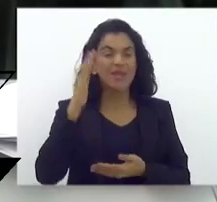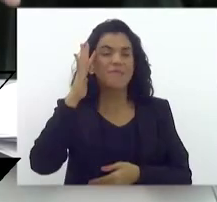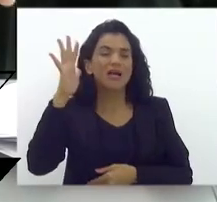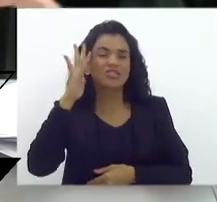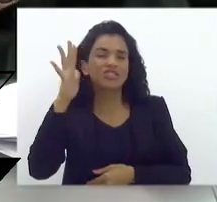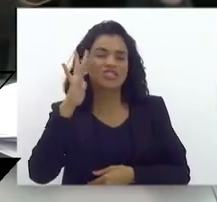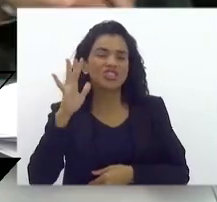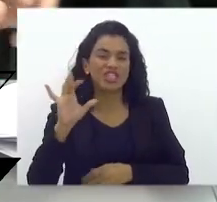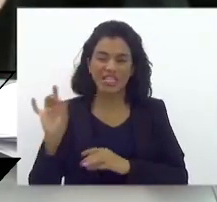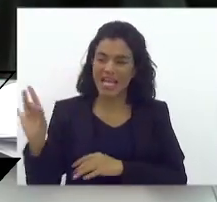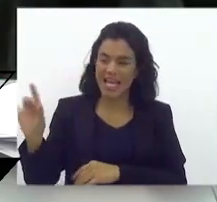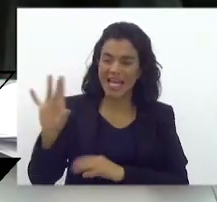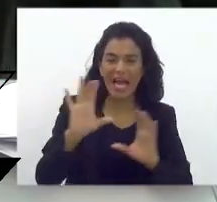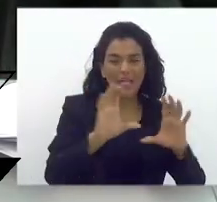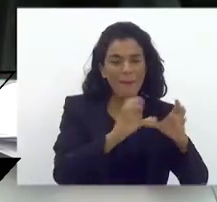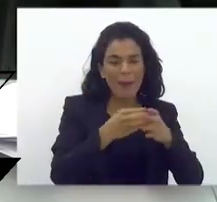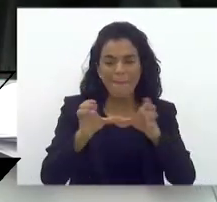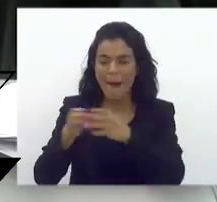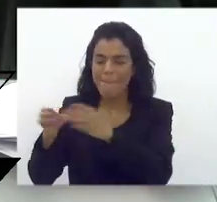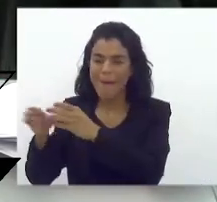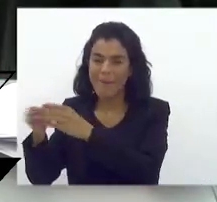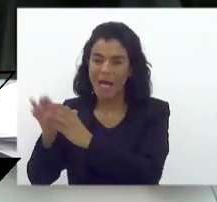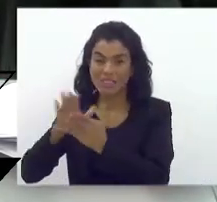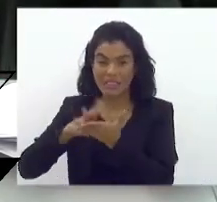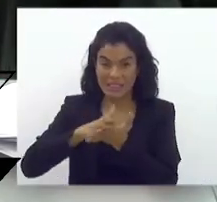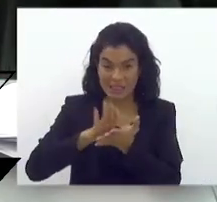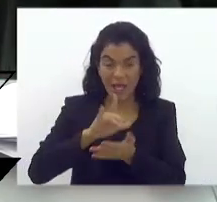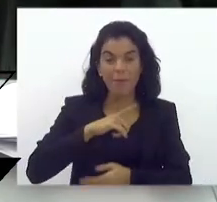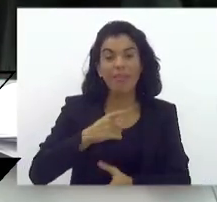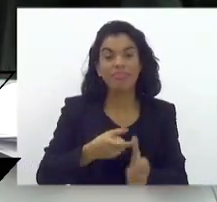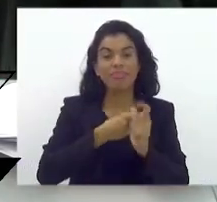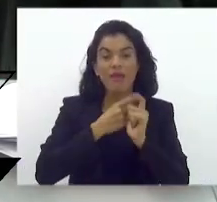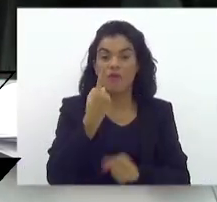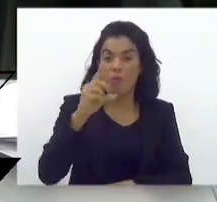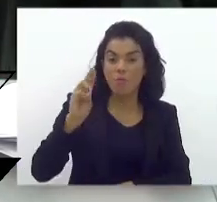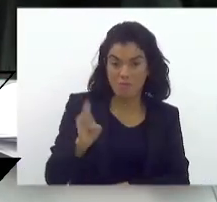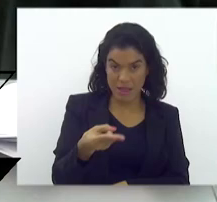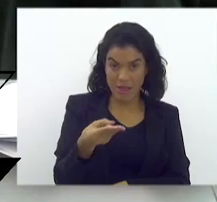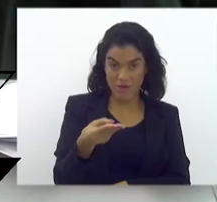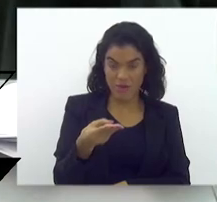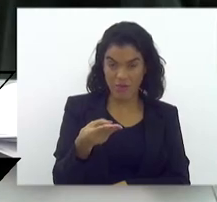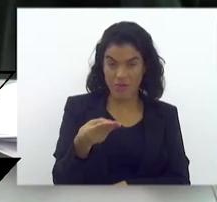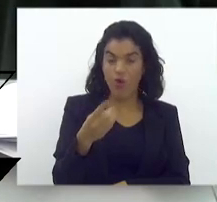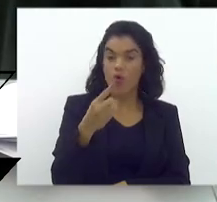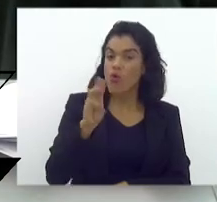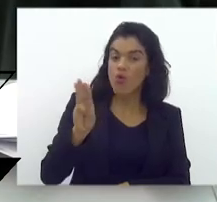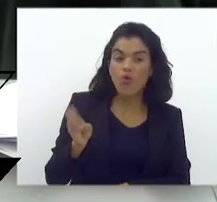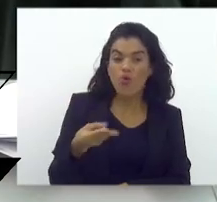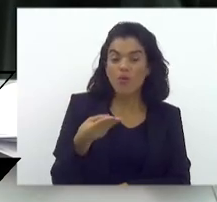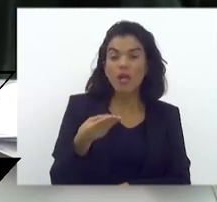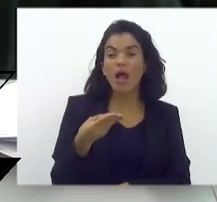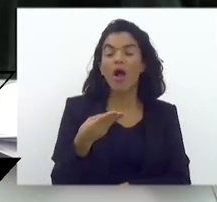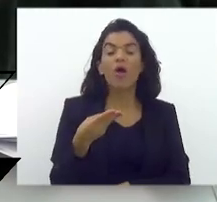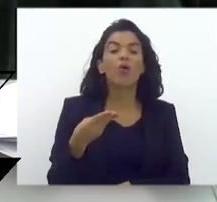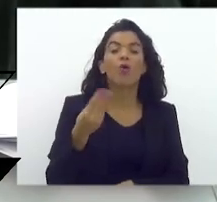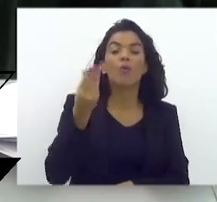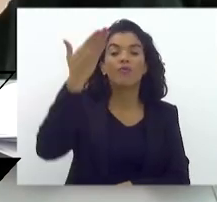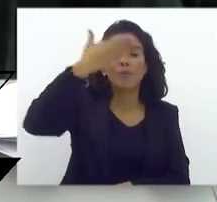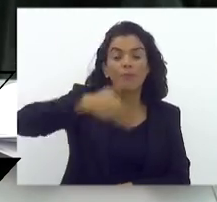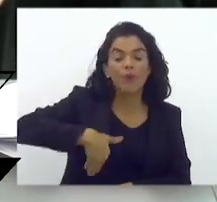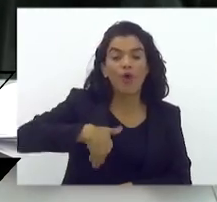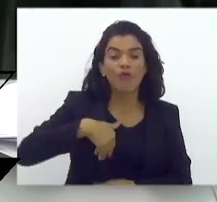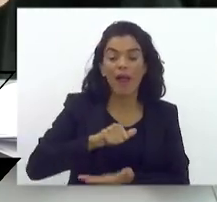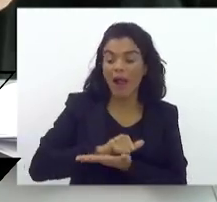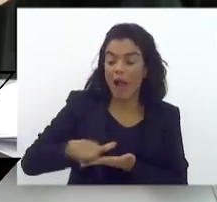cada escola leve R$1 milhão. Esse R$1 milhão tem que ser a prestação de conta. Como ele